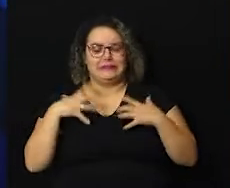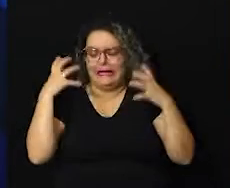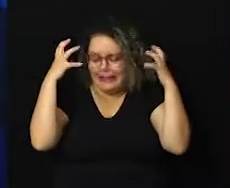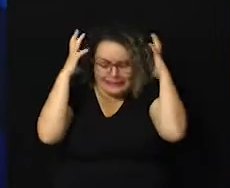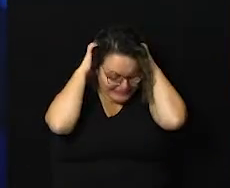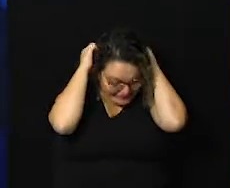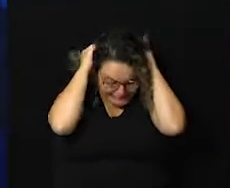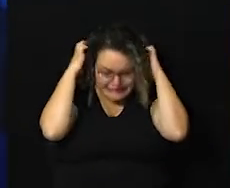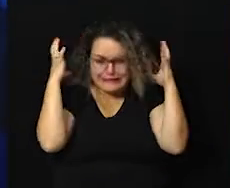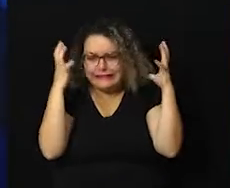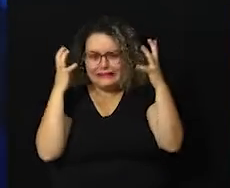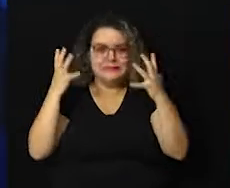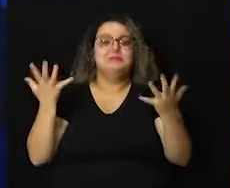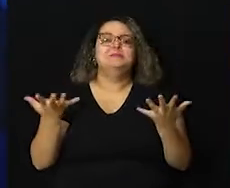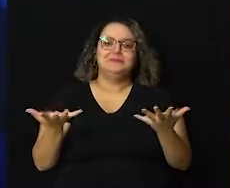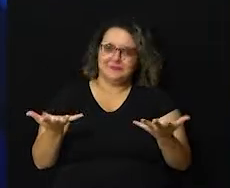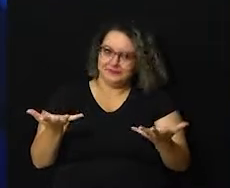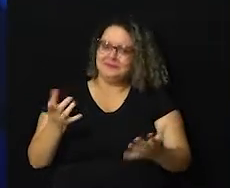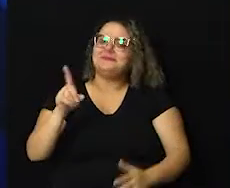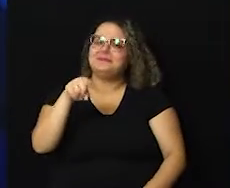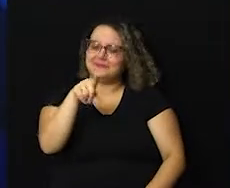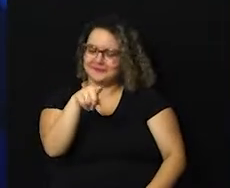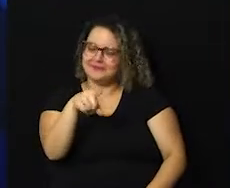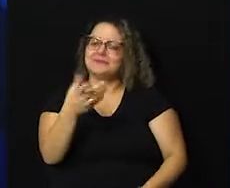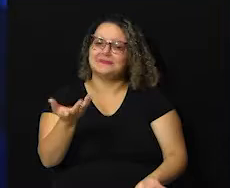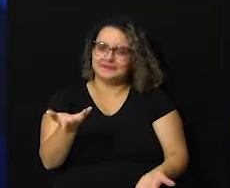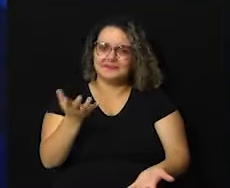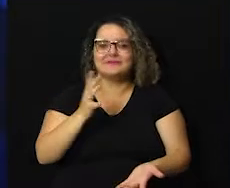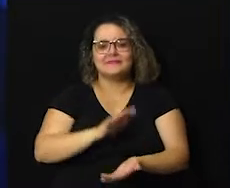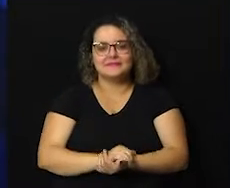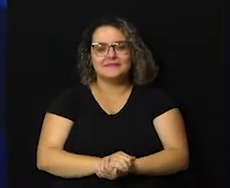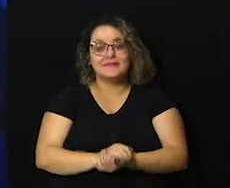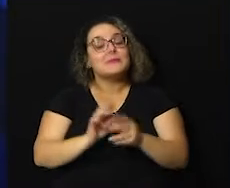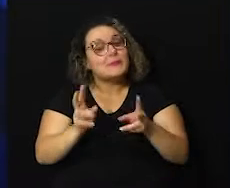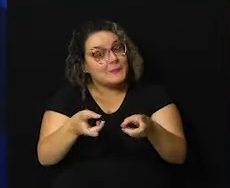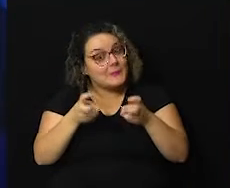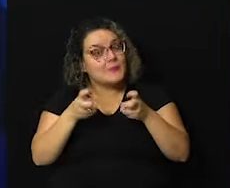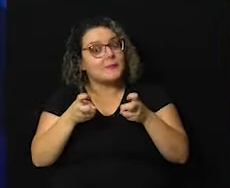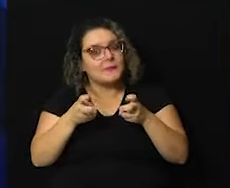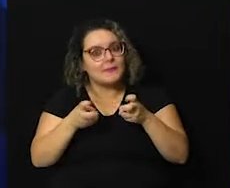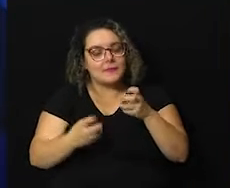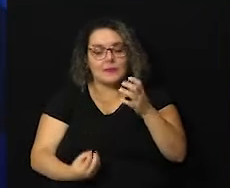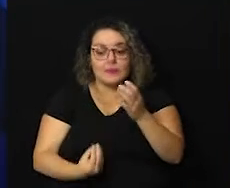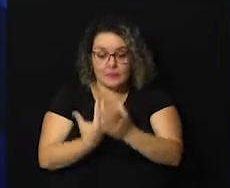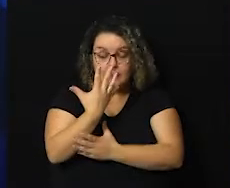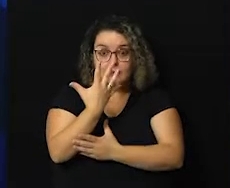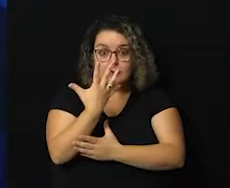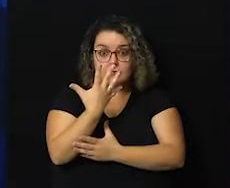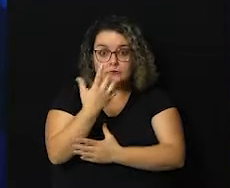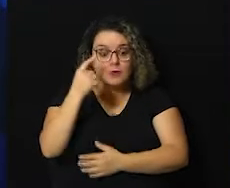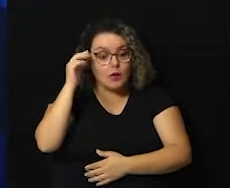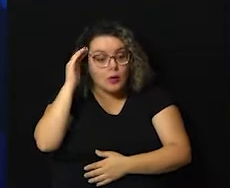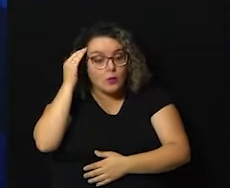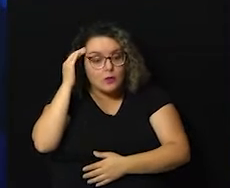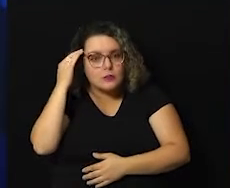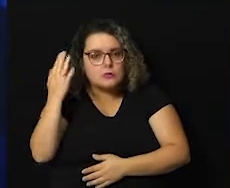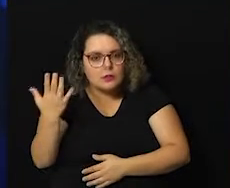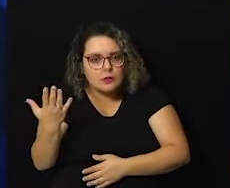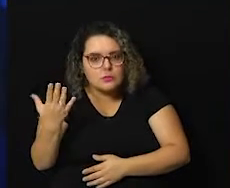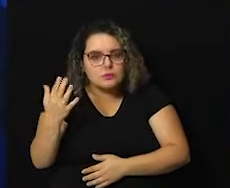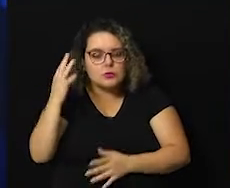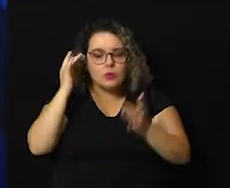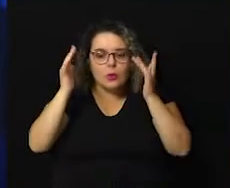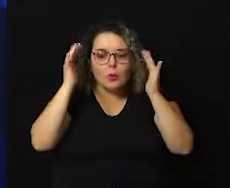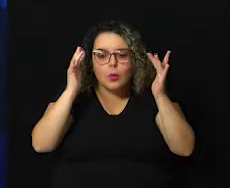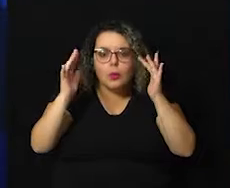desespero então foi com essa calça percepção confundiam ombro porque eu não entendi